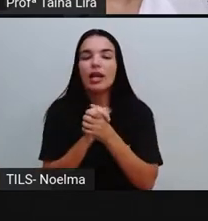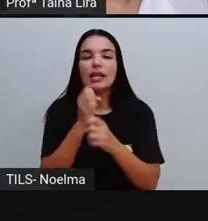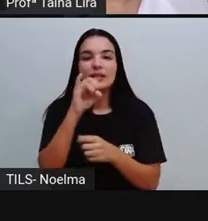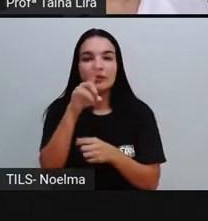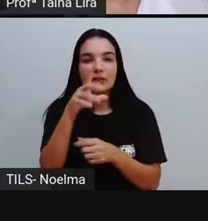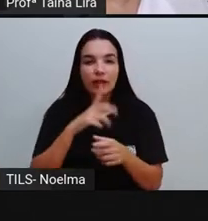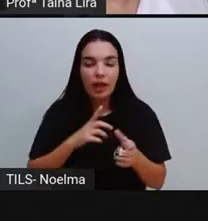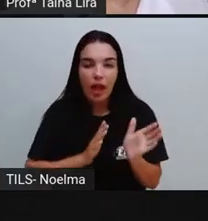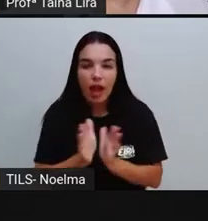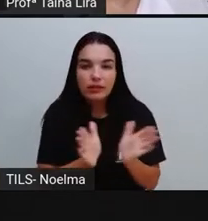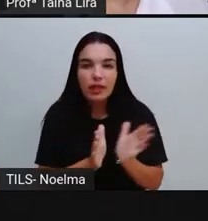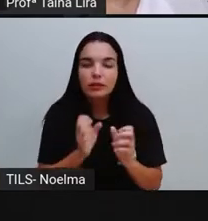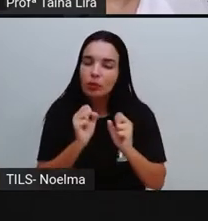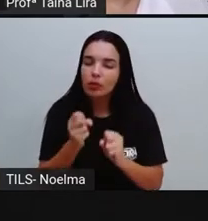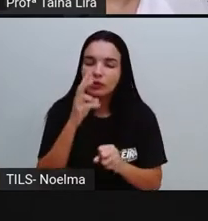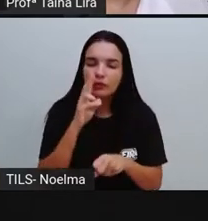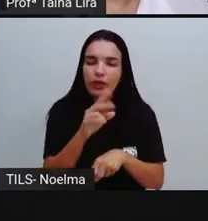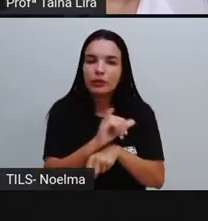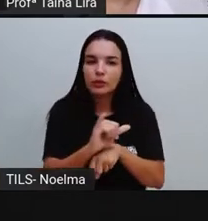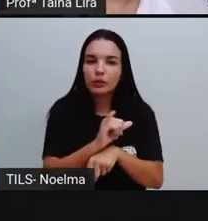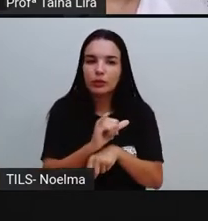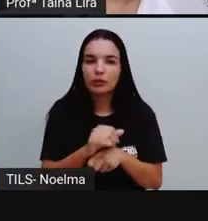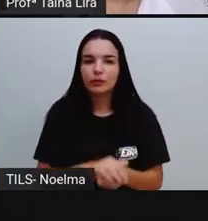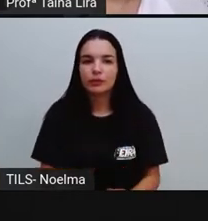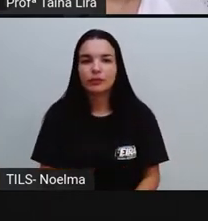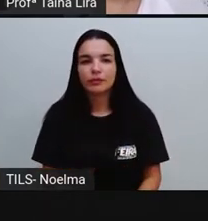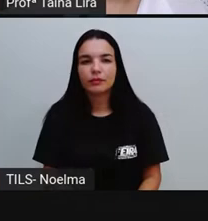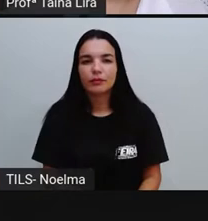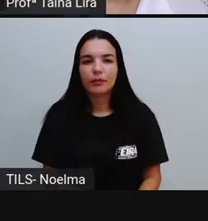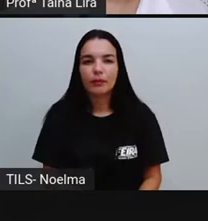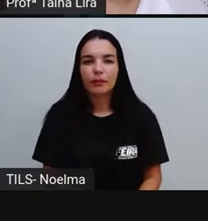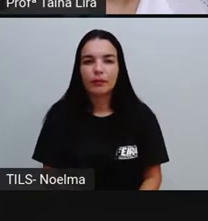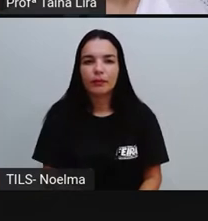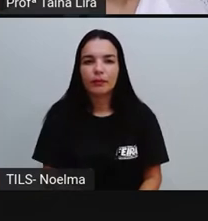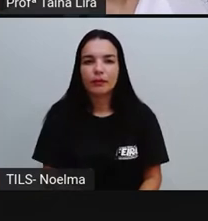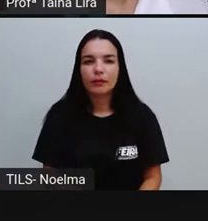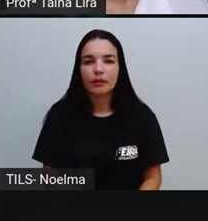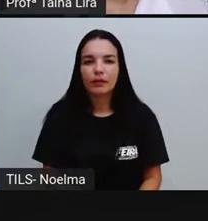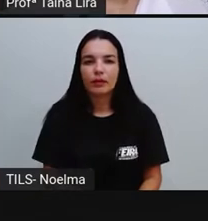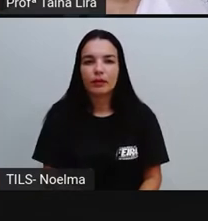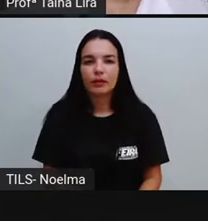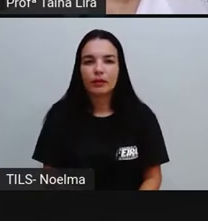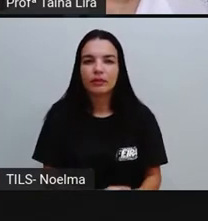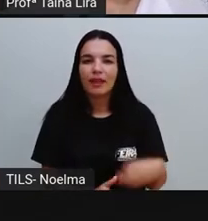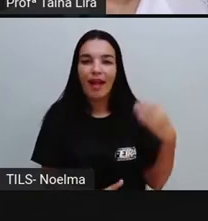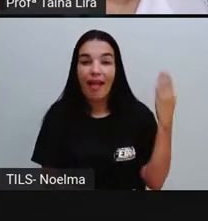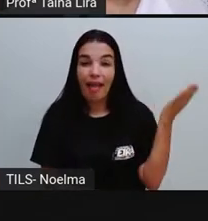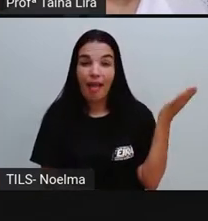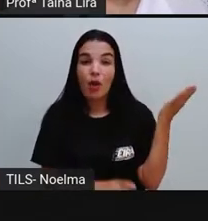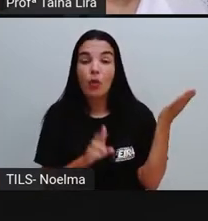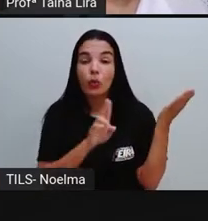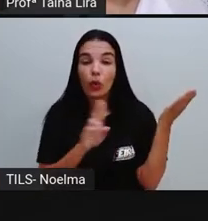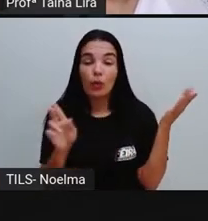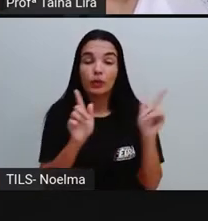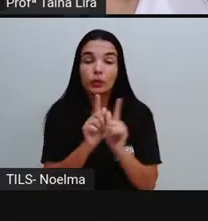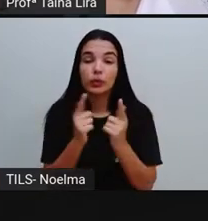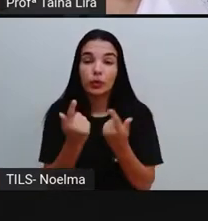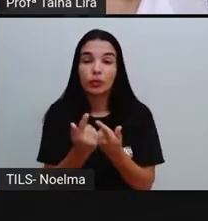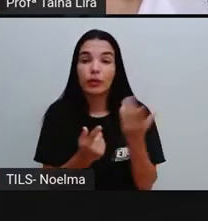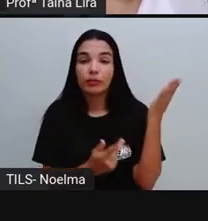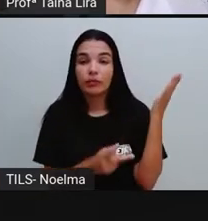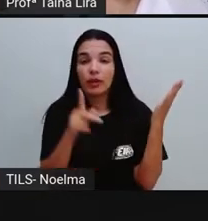acesso pode estar assistindo, certo? Quem tiver acesso aí à internet, tá bom? Então, esse é o nome desse grupo, ó,